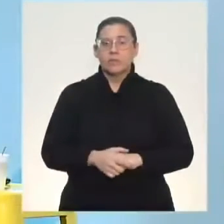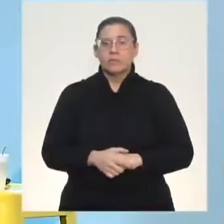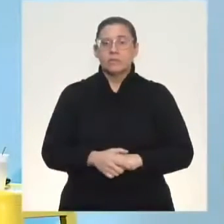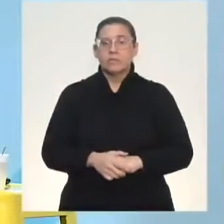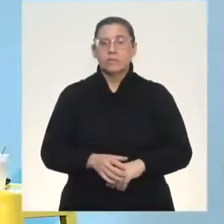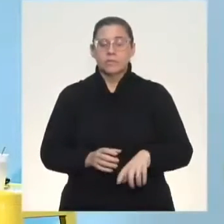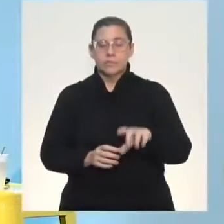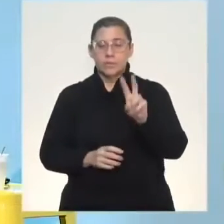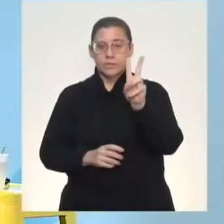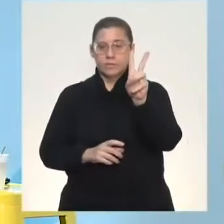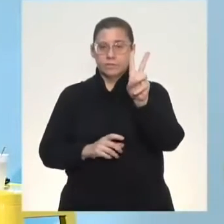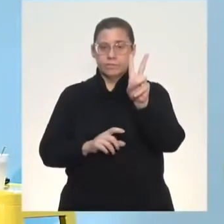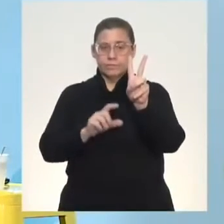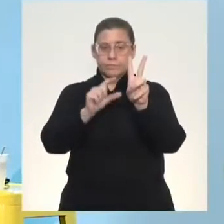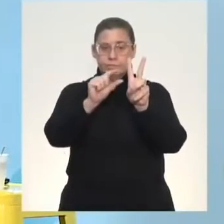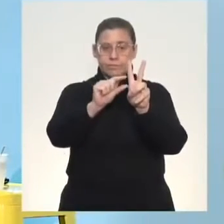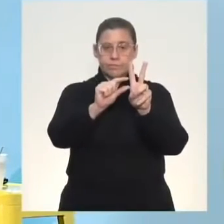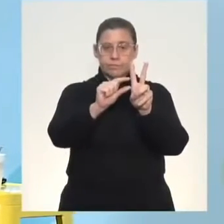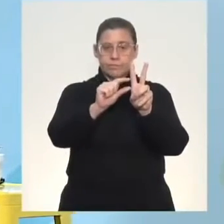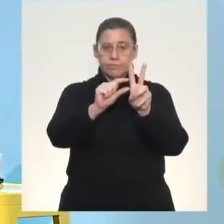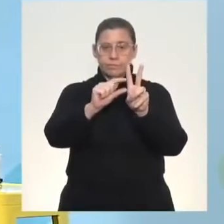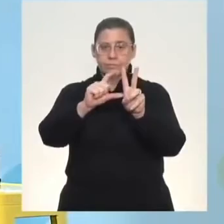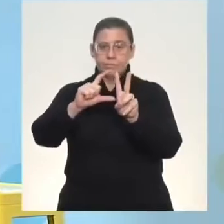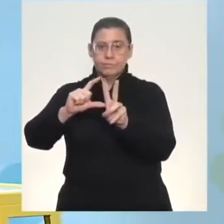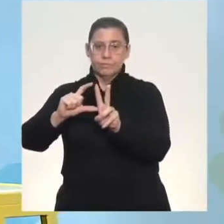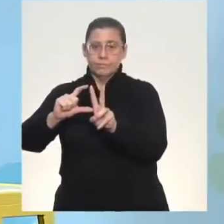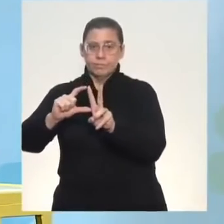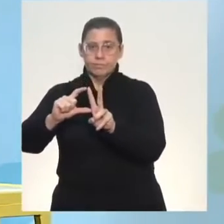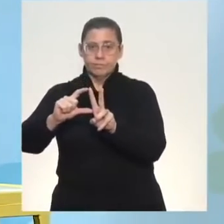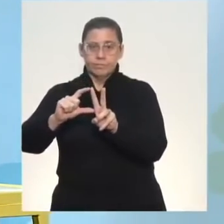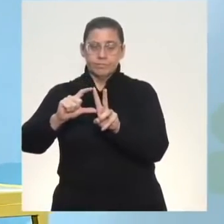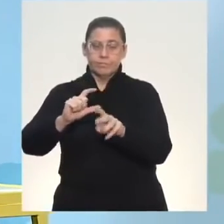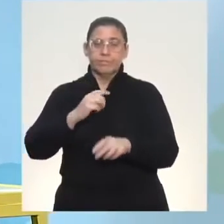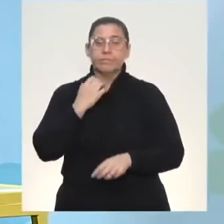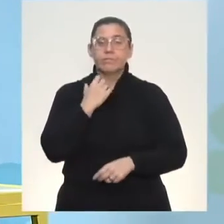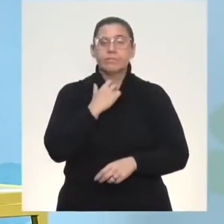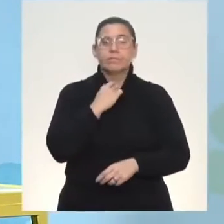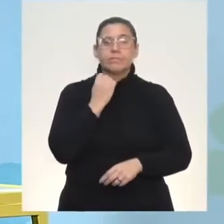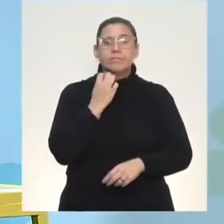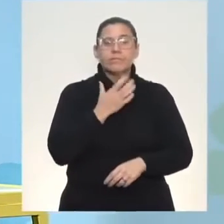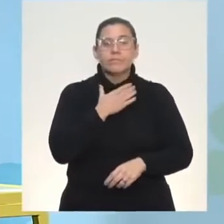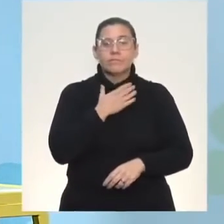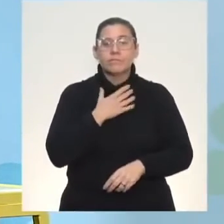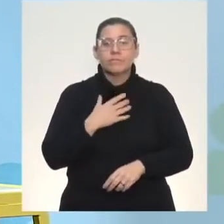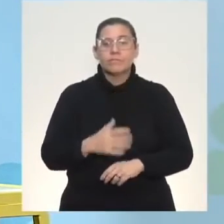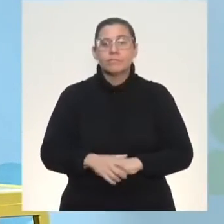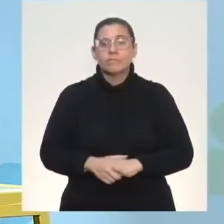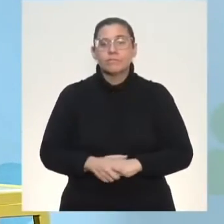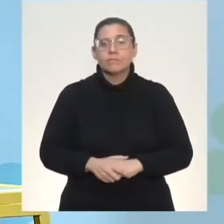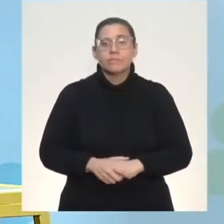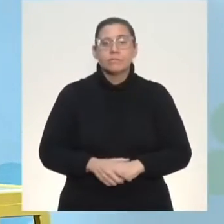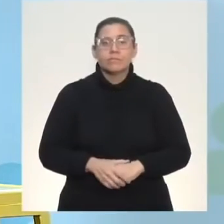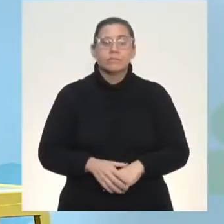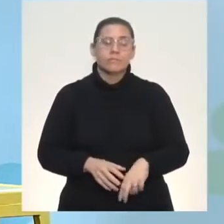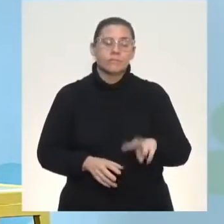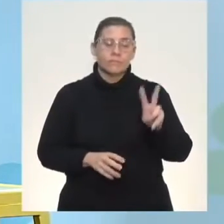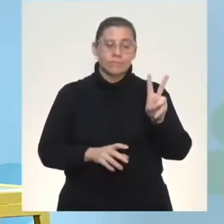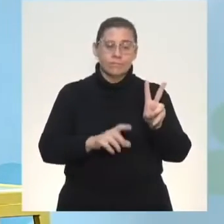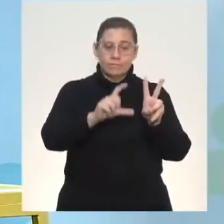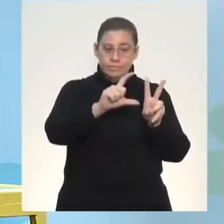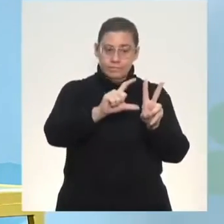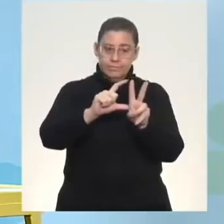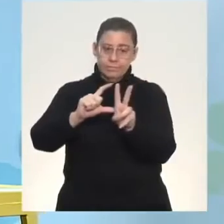lá, ó, minúsculo com maiúsculo, Vzinho. Este com este, maiúsculo com minúsculo,